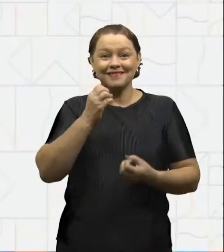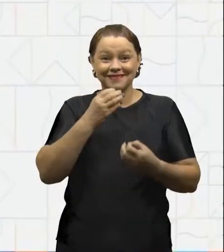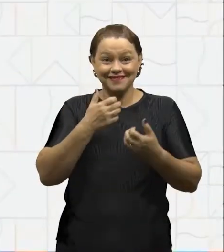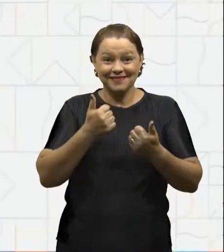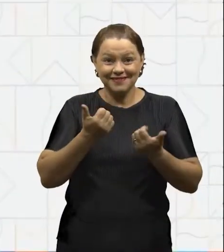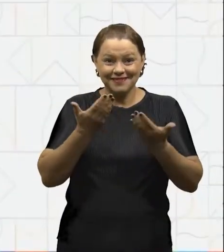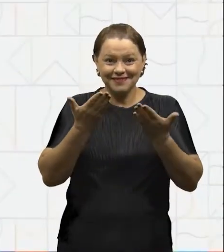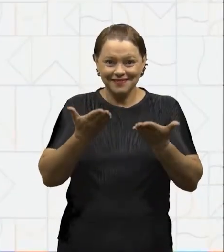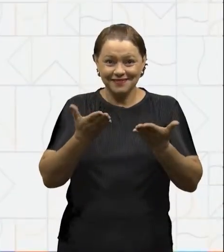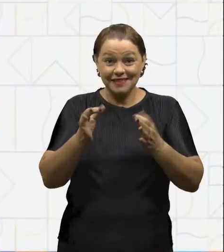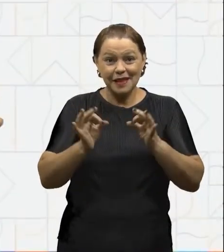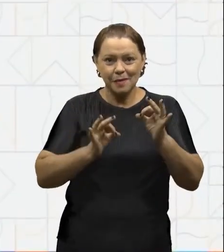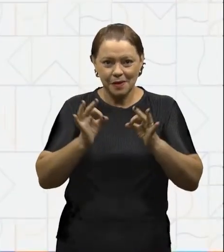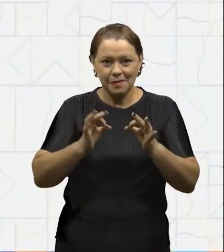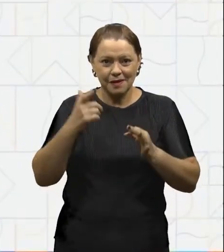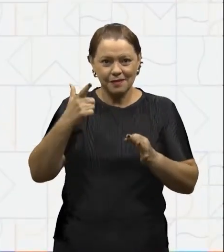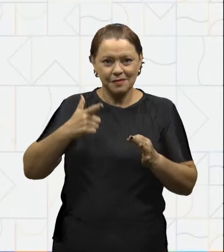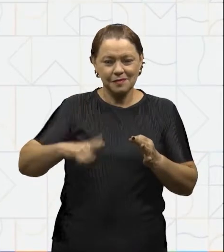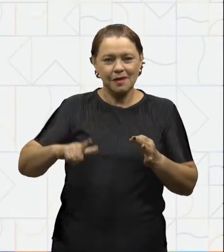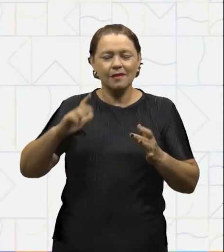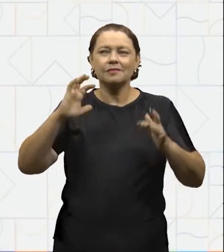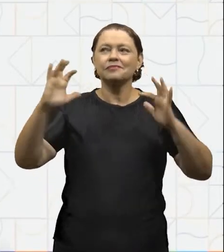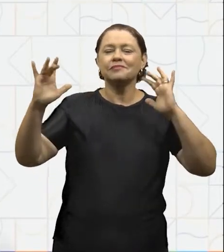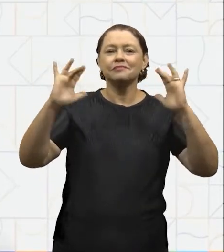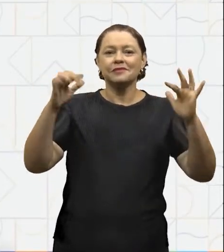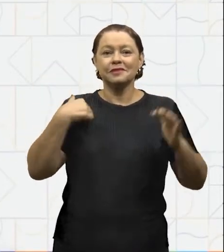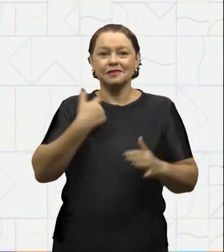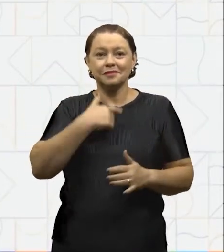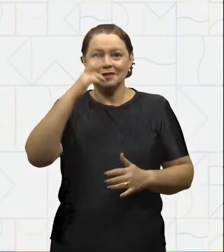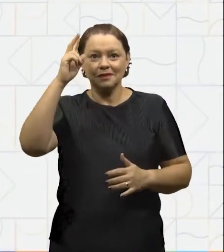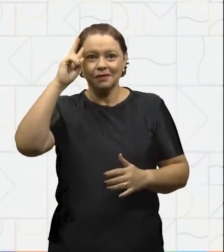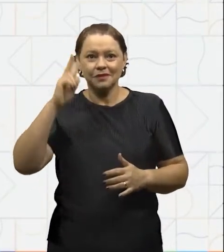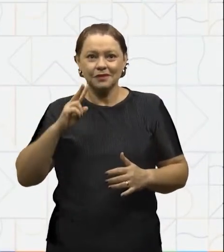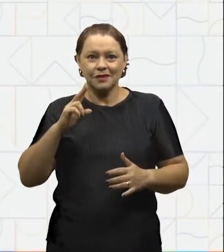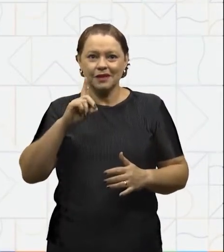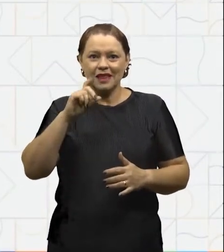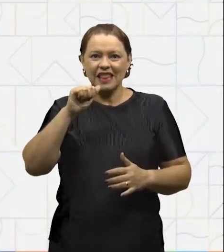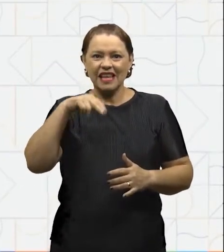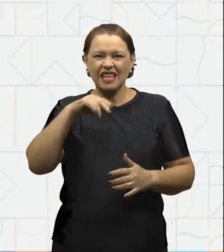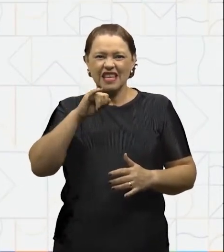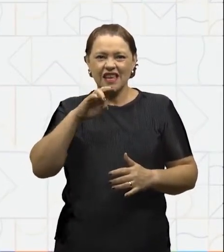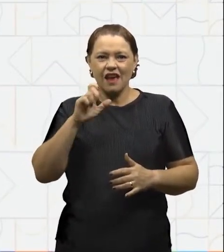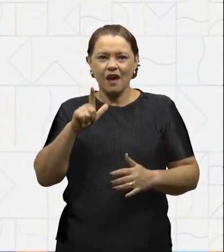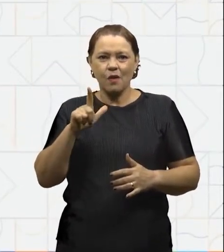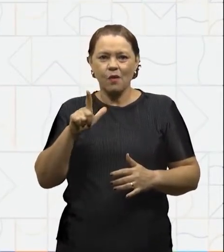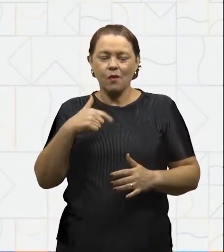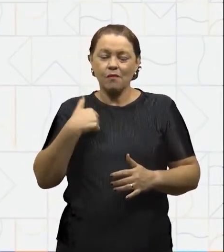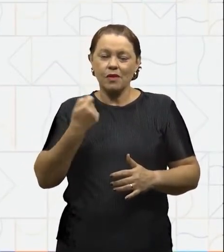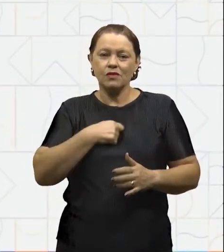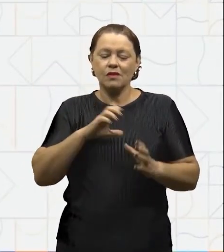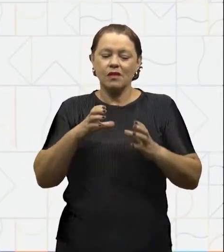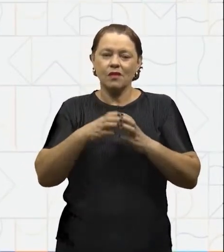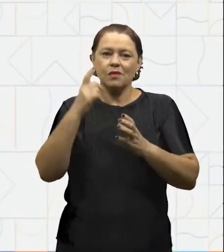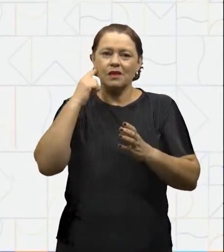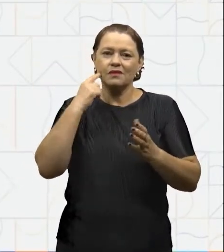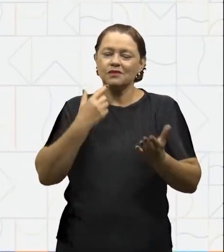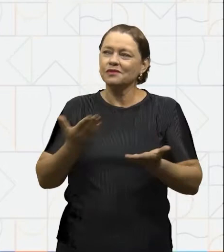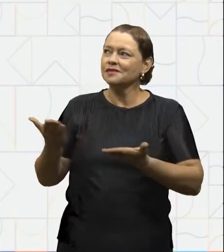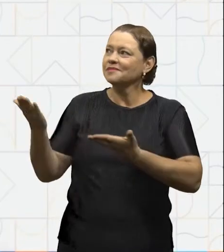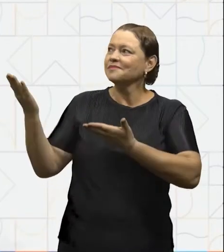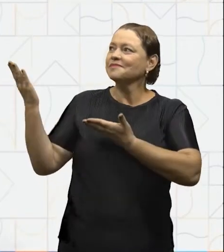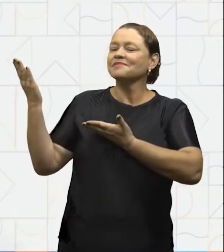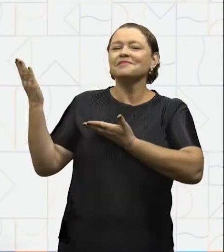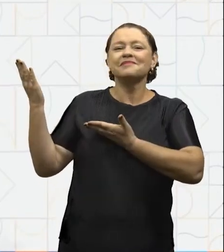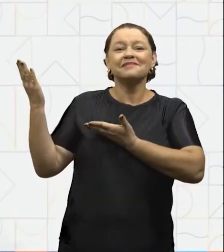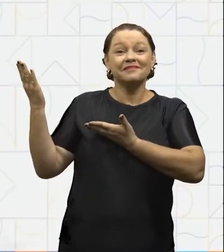Olá, tudo bem com você? Está preparado para mais uma viagem pela nossa história comigo, professor Daniel? O meu sinal na comunidade surda.